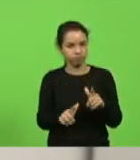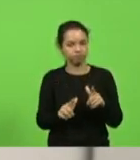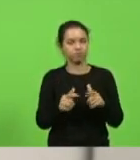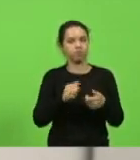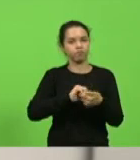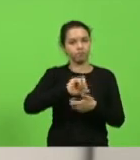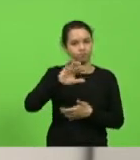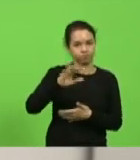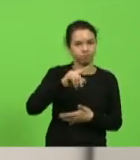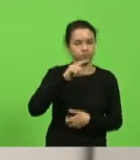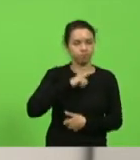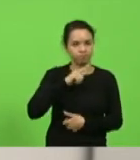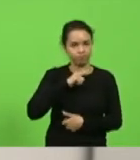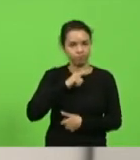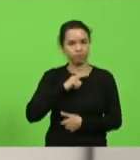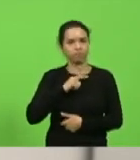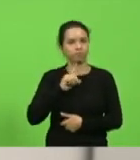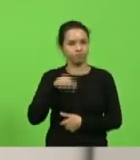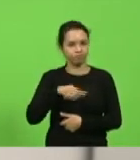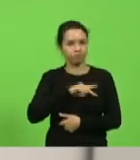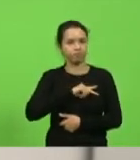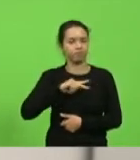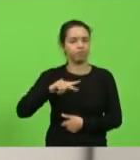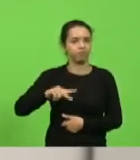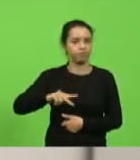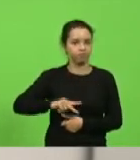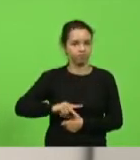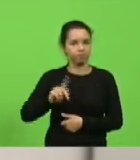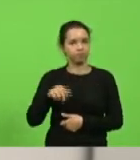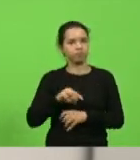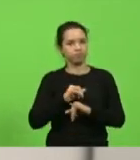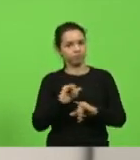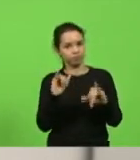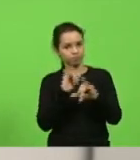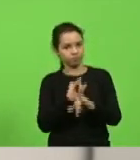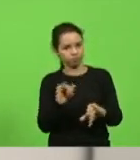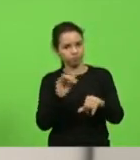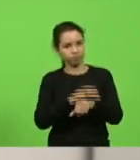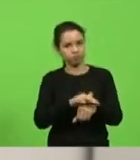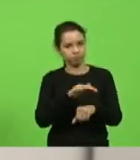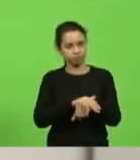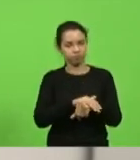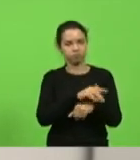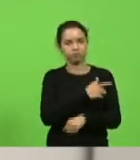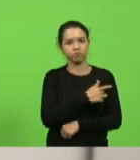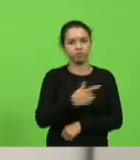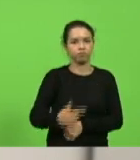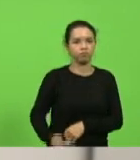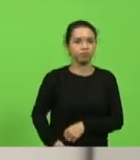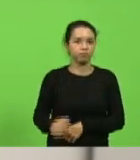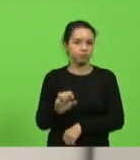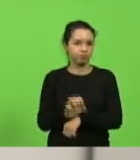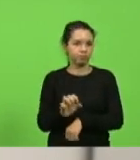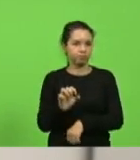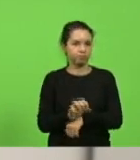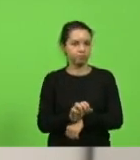possuem caráter público, porquanto disponibilizadas pelo próprio governo de Santa Catarina no site